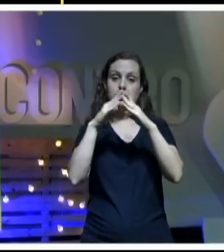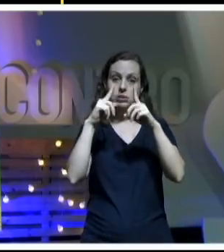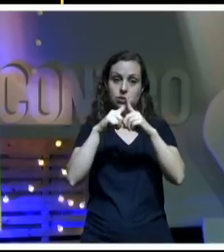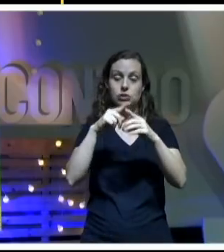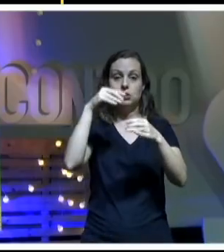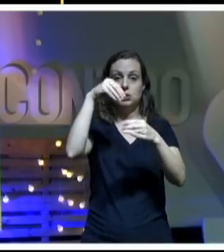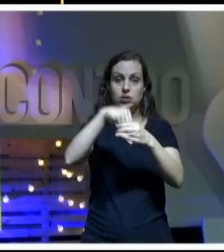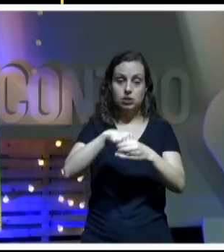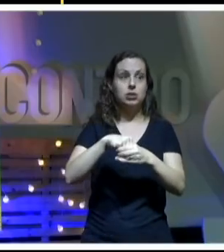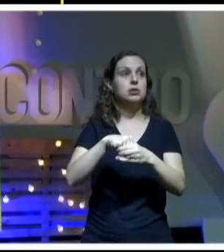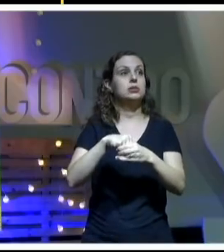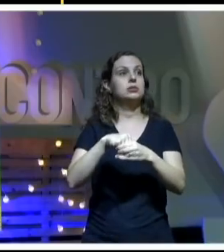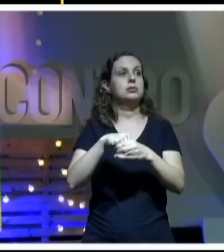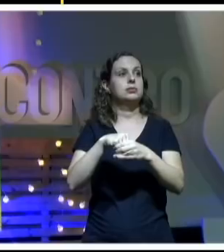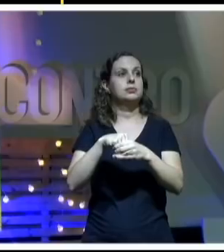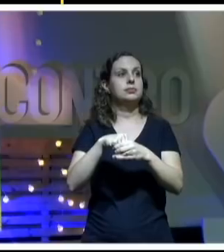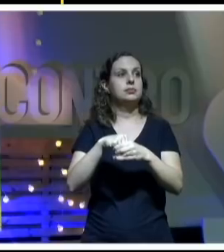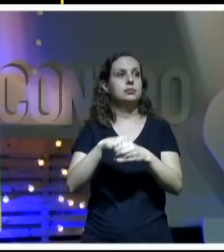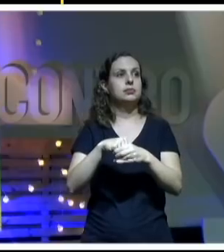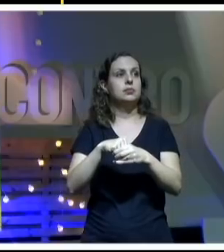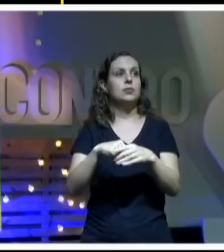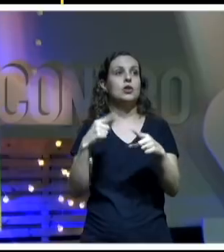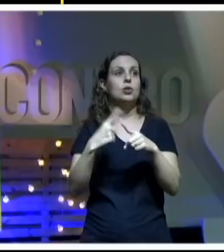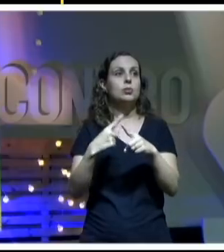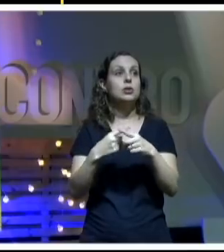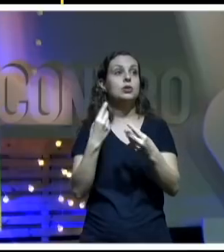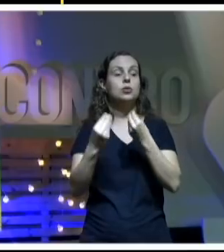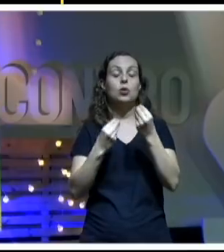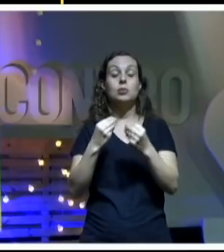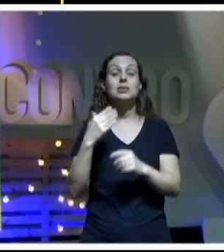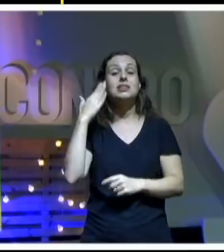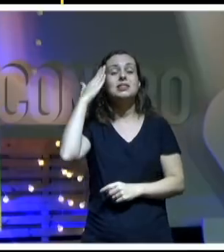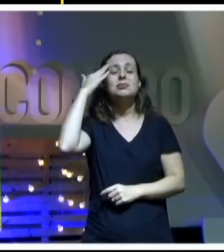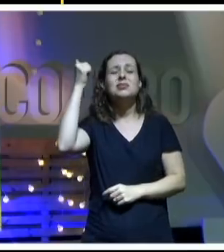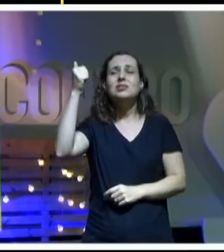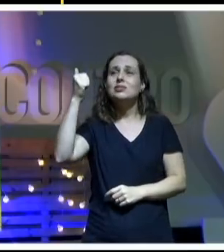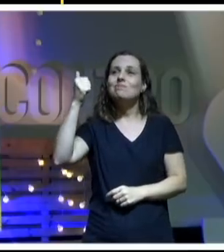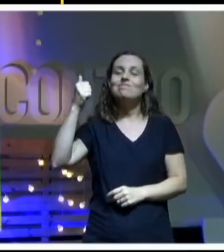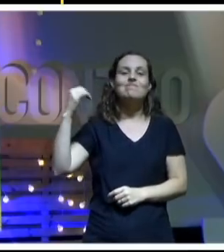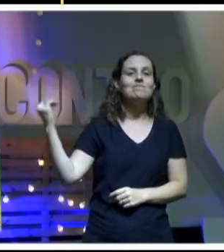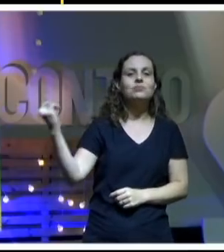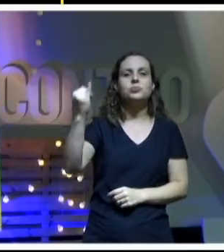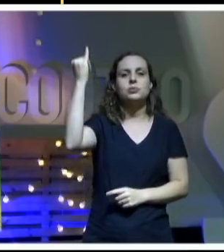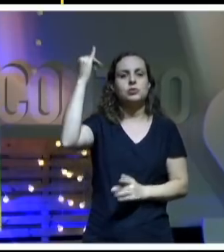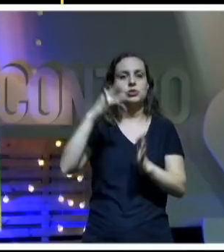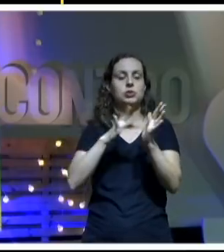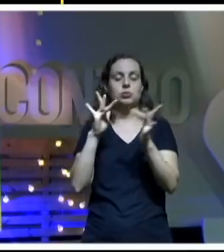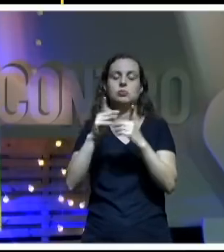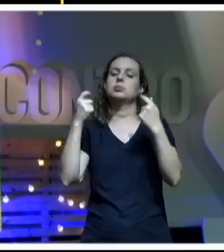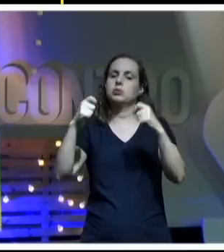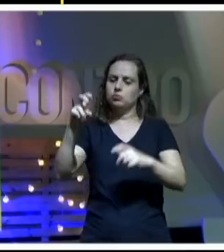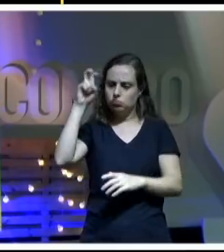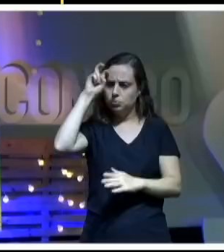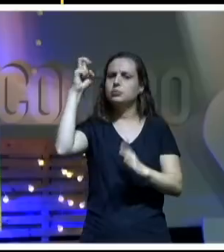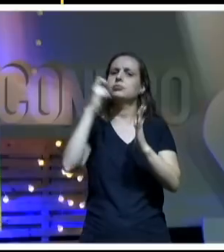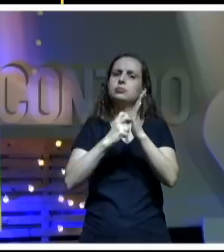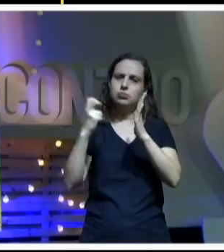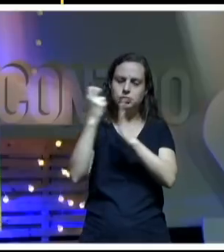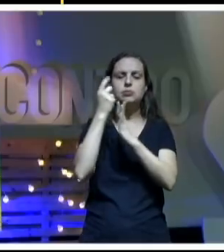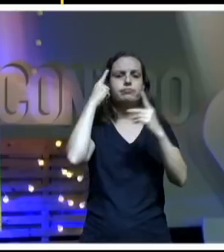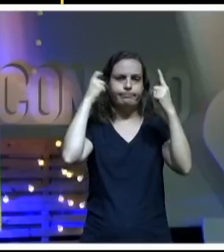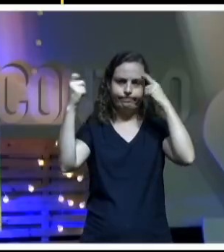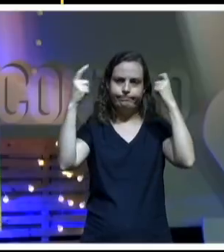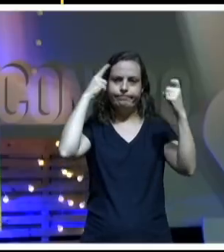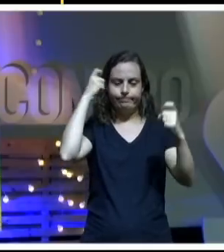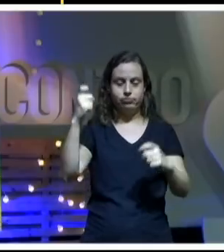academia justamente porque cultivar a sabedoria de jesus cristo no dia a dia exige mais inteligência e criatividade do que as